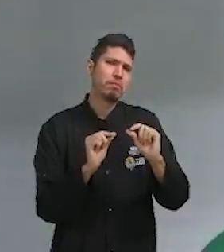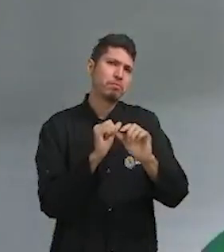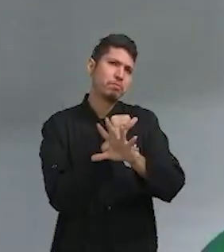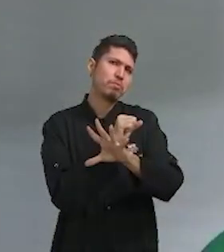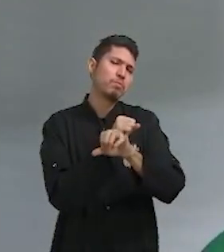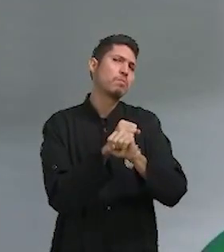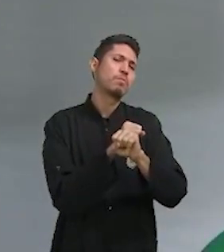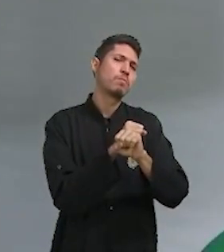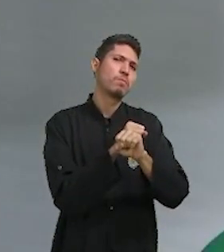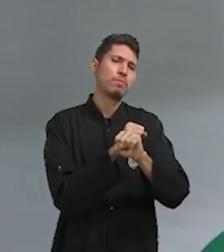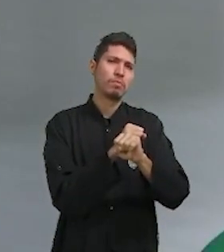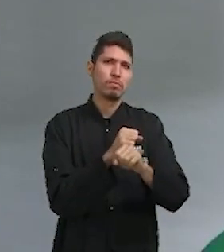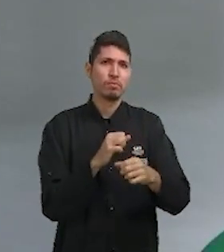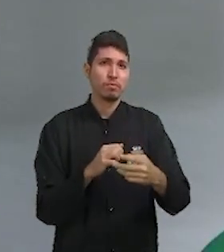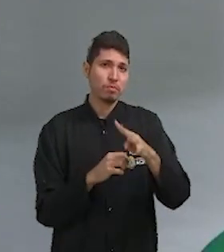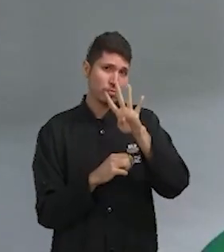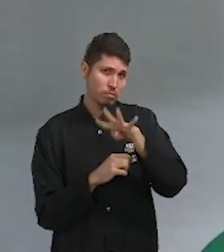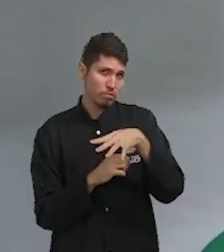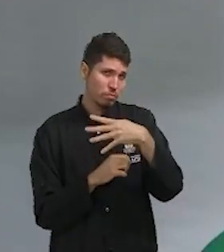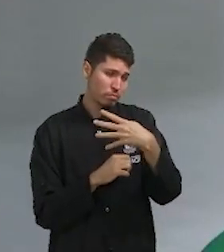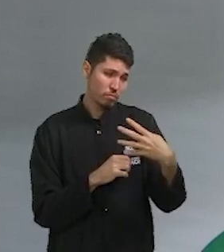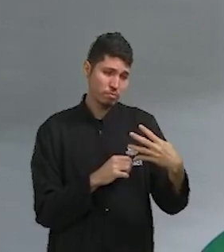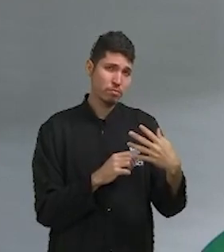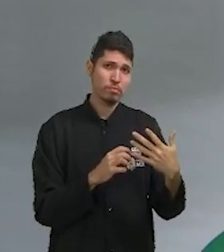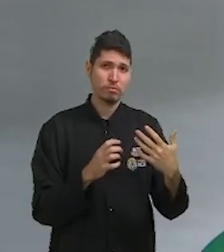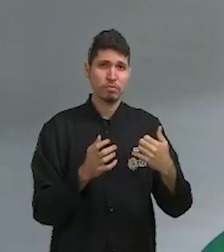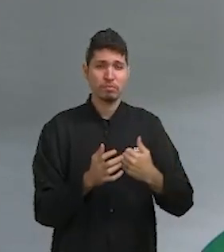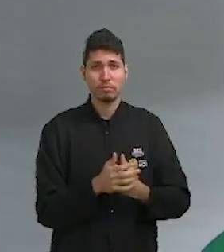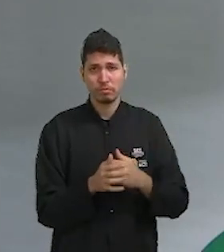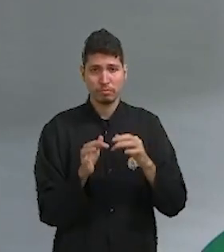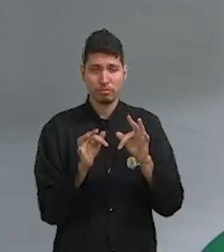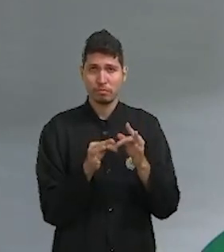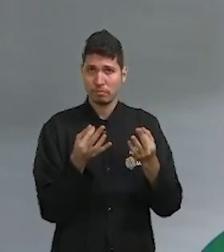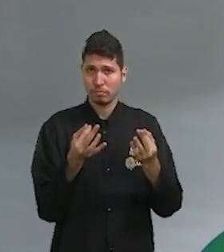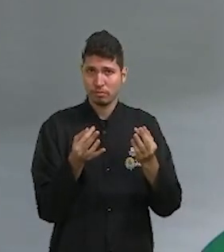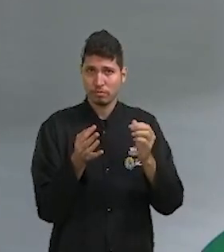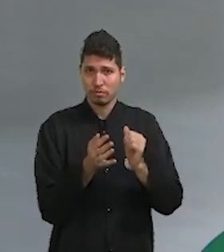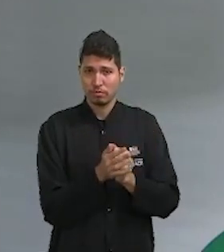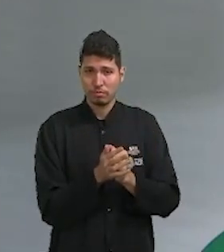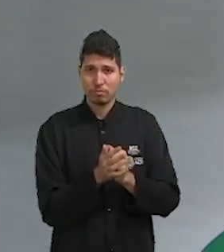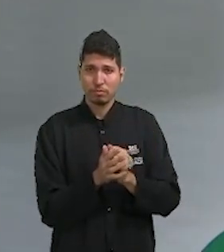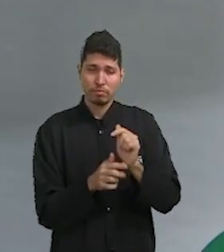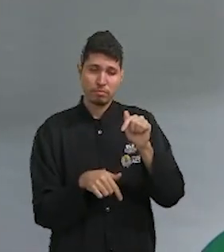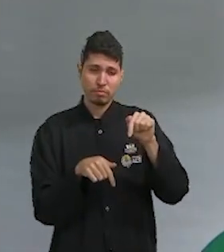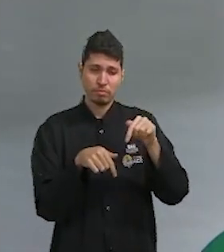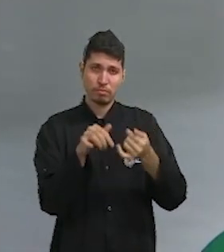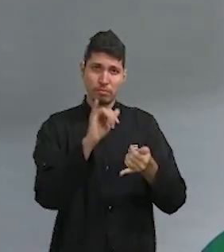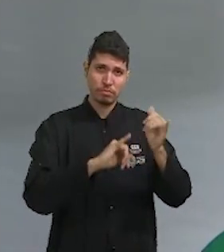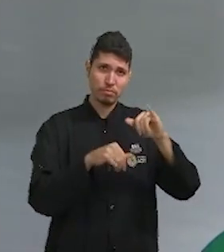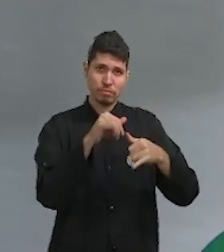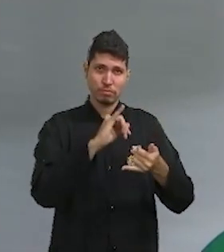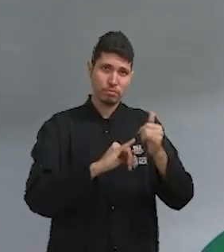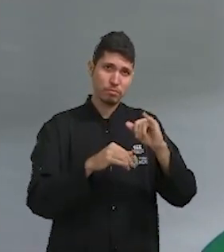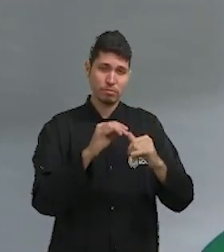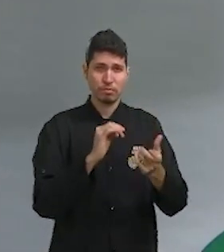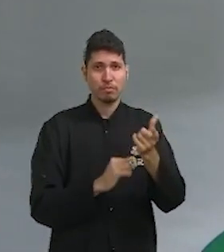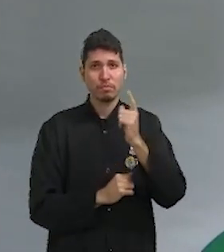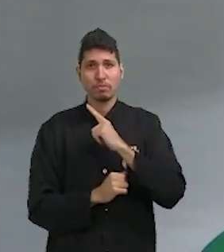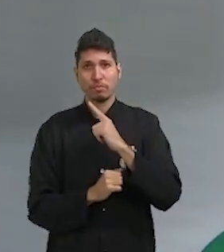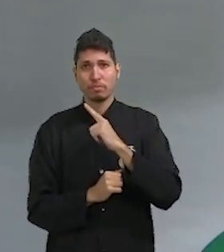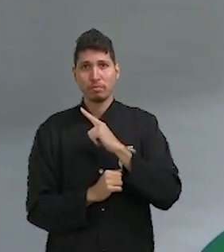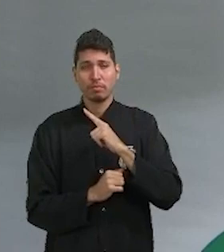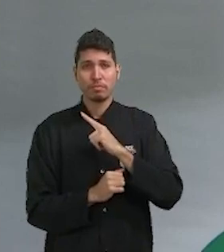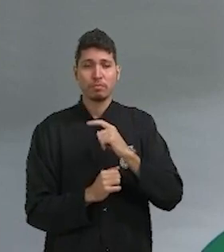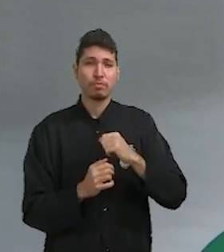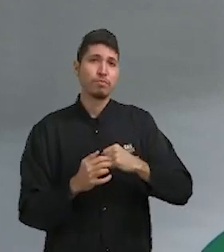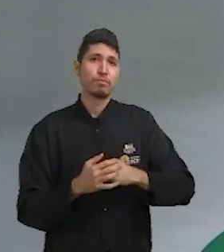oxidação? Nessa tabela fica bem mais simples, porque do lado das reações químicas, eu já coloquei que vai possuir